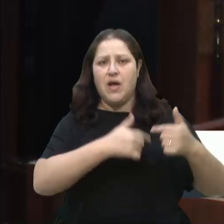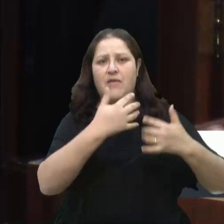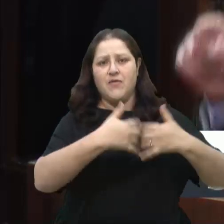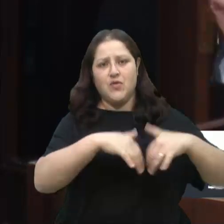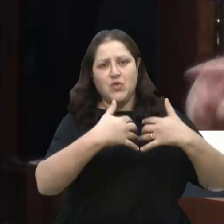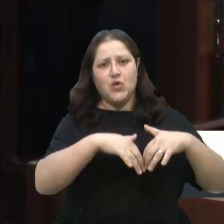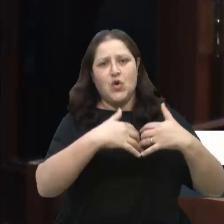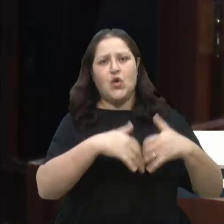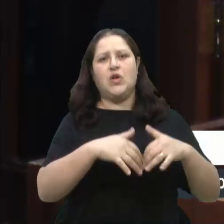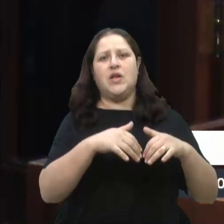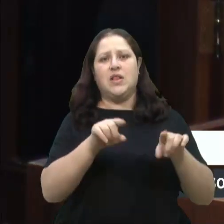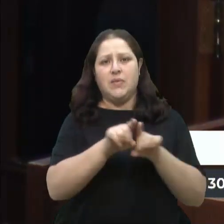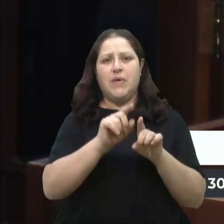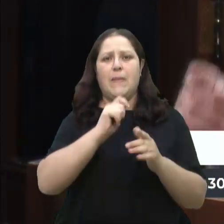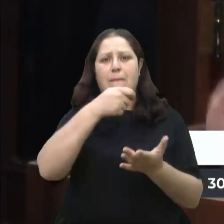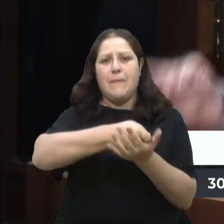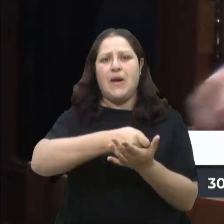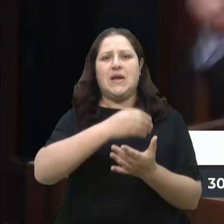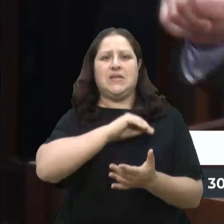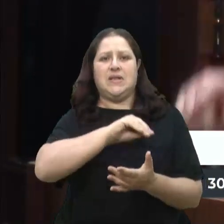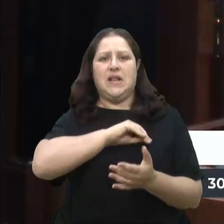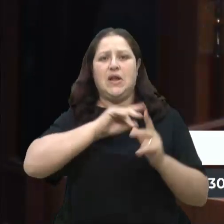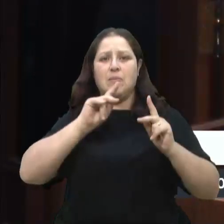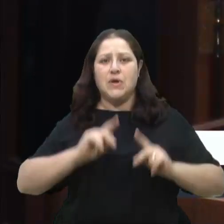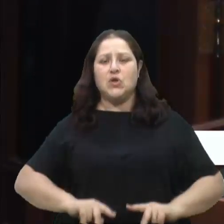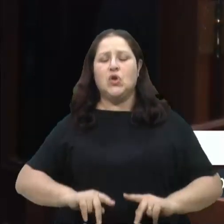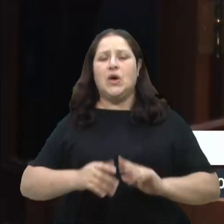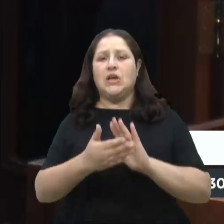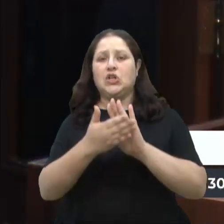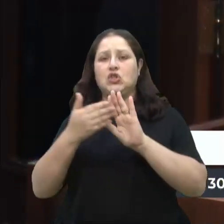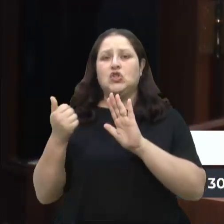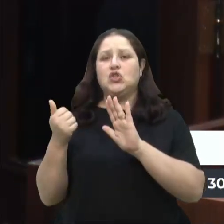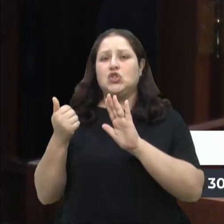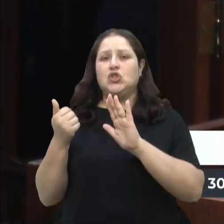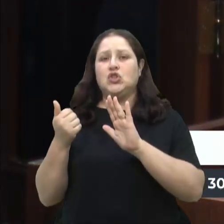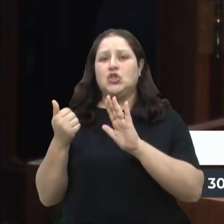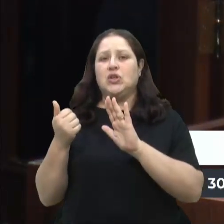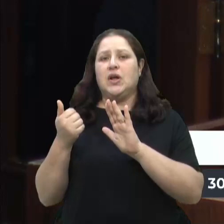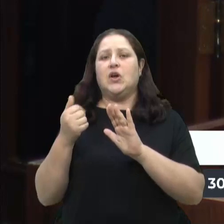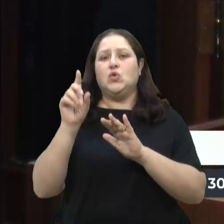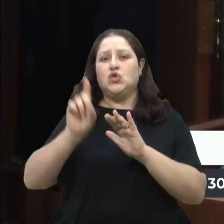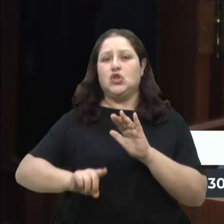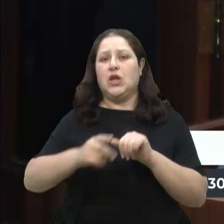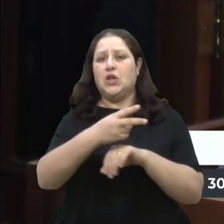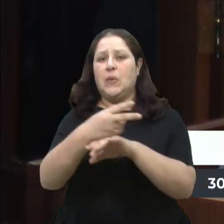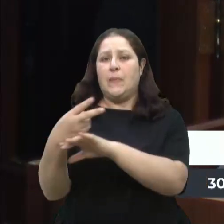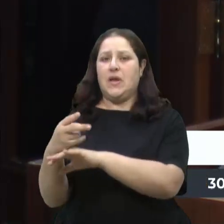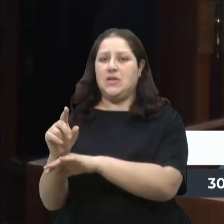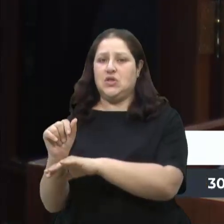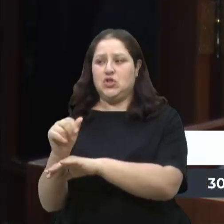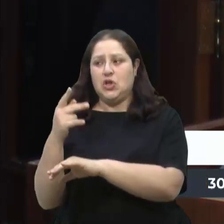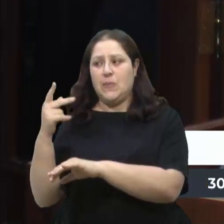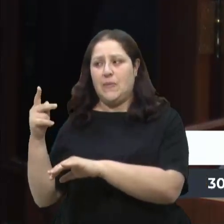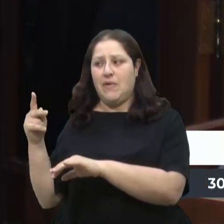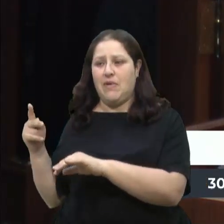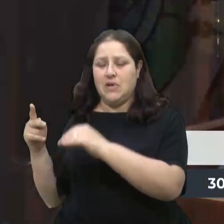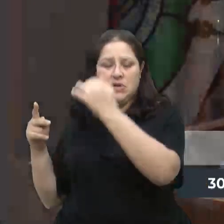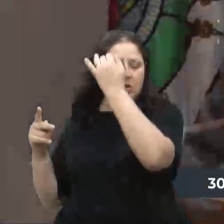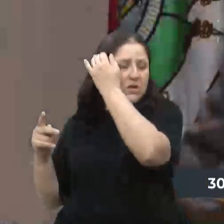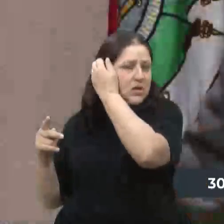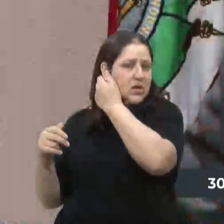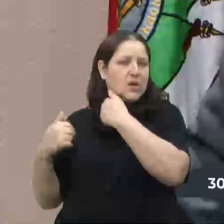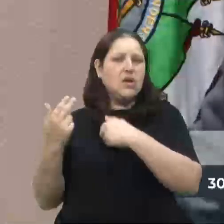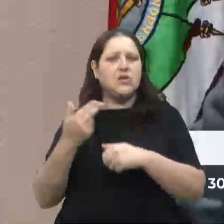o salário daquele que está tirando o financiamento deles. Então, isso a gente vê com